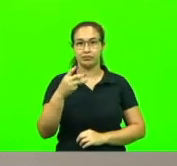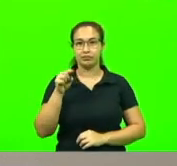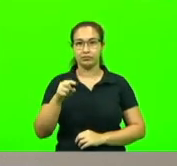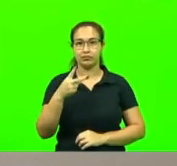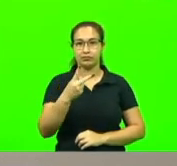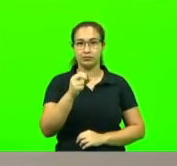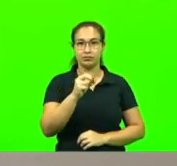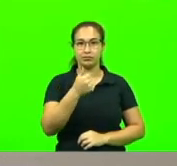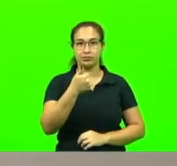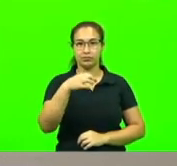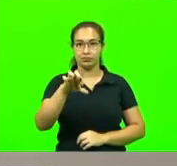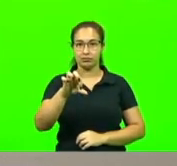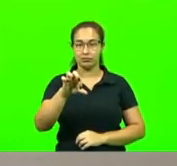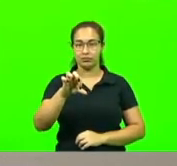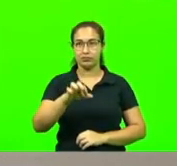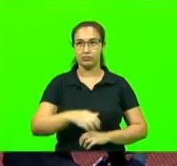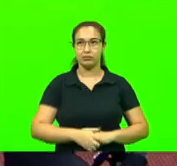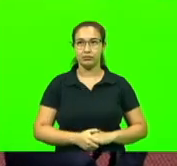133.2/2019.